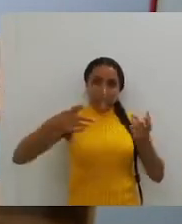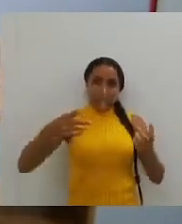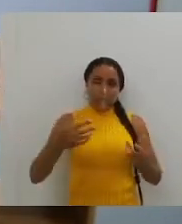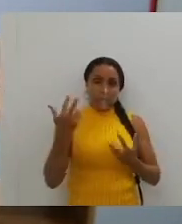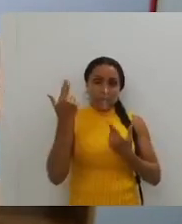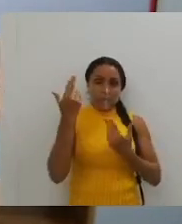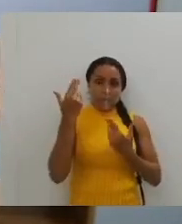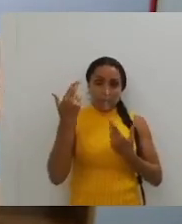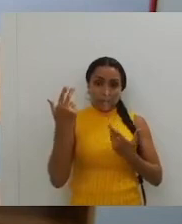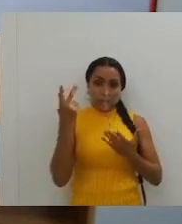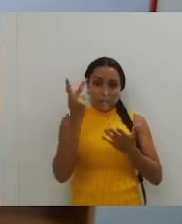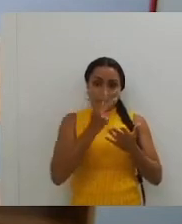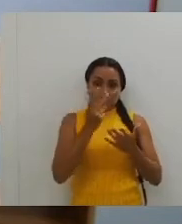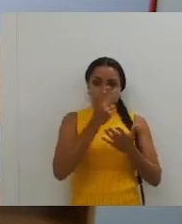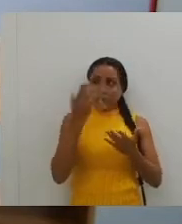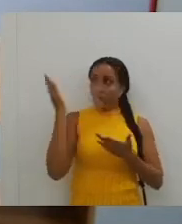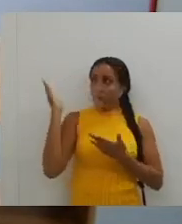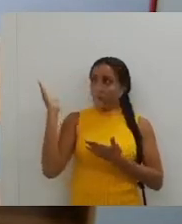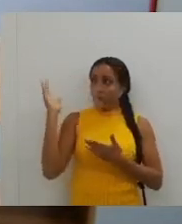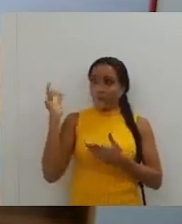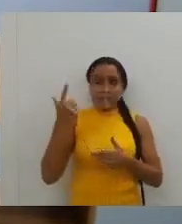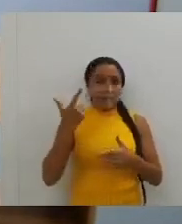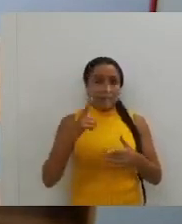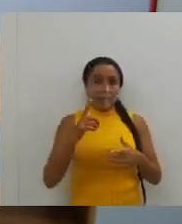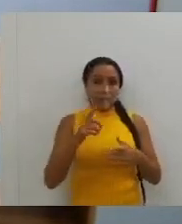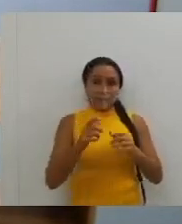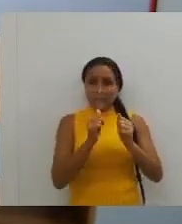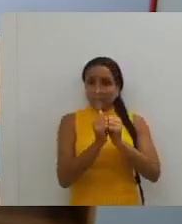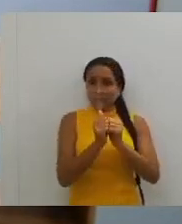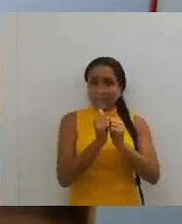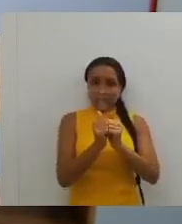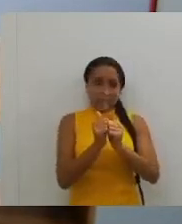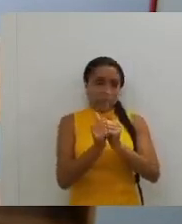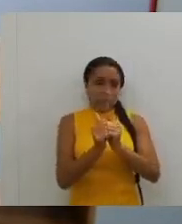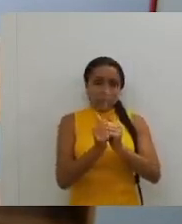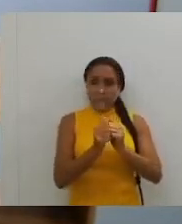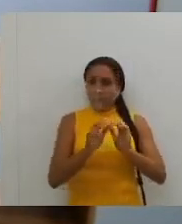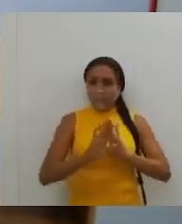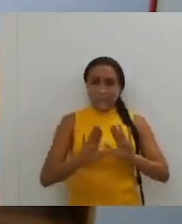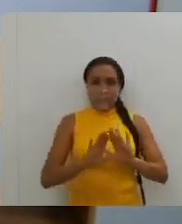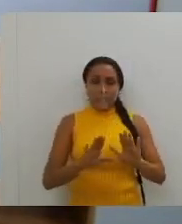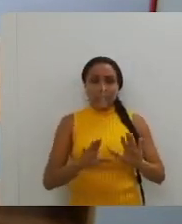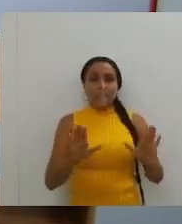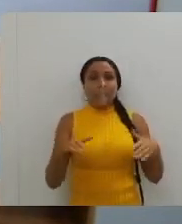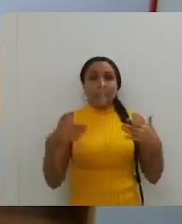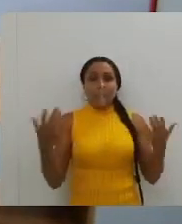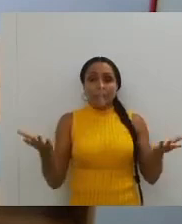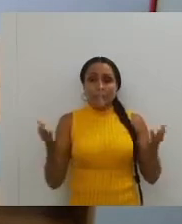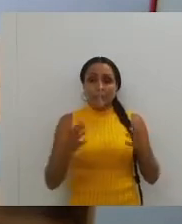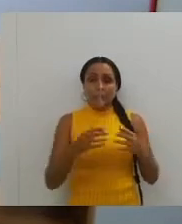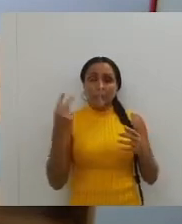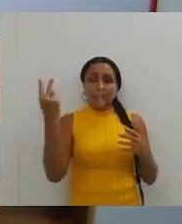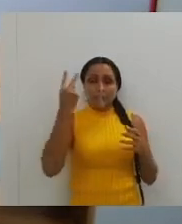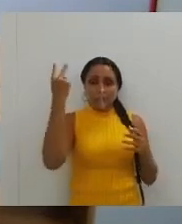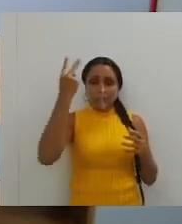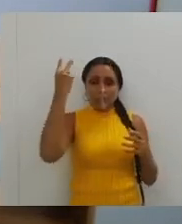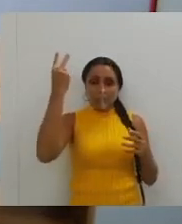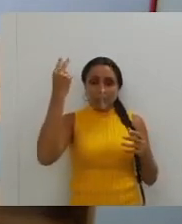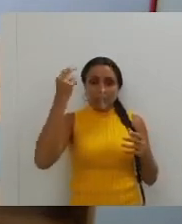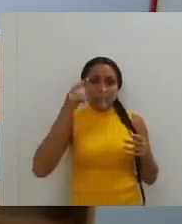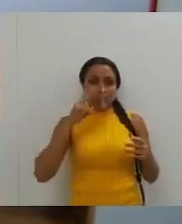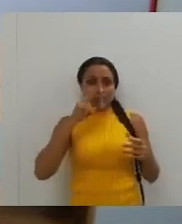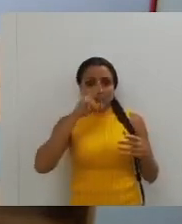figura. Se não houver atrito entre o bloco e o plano, qual será o valor da força